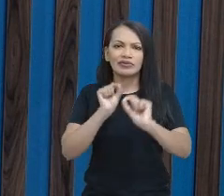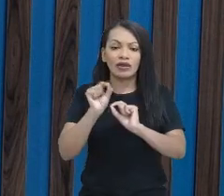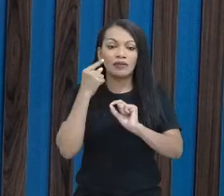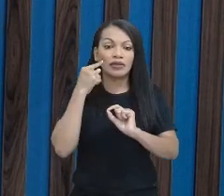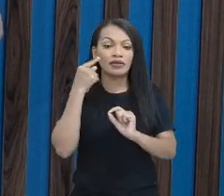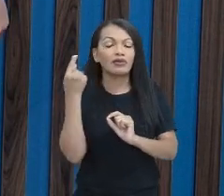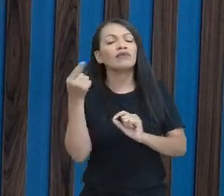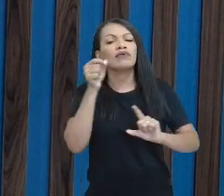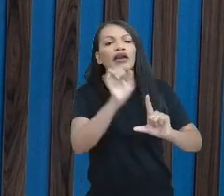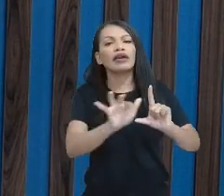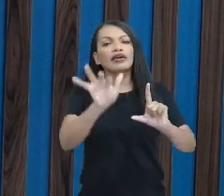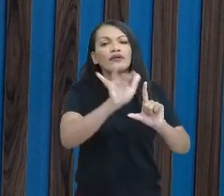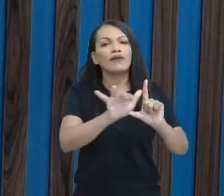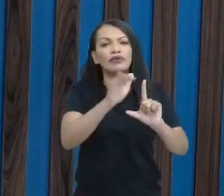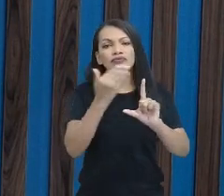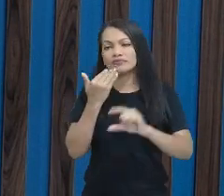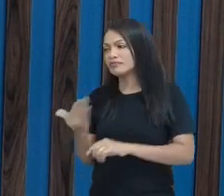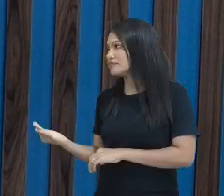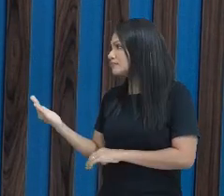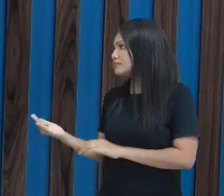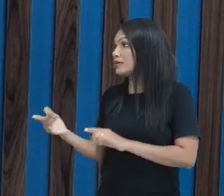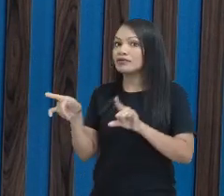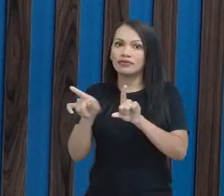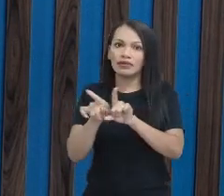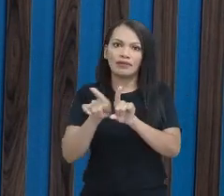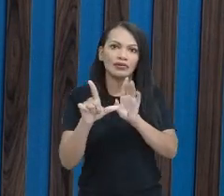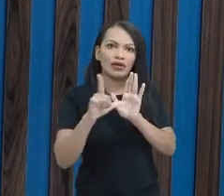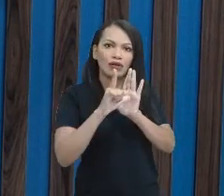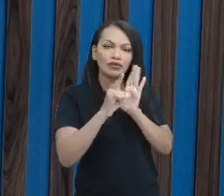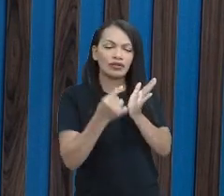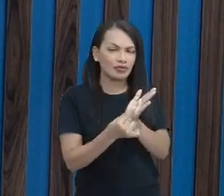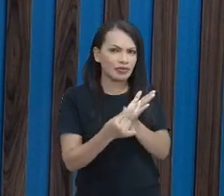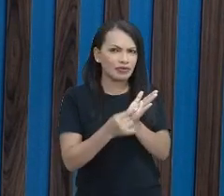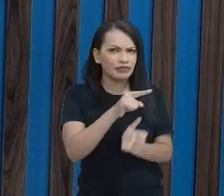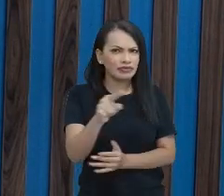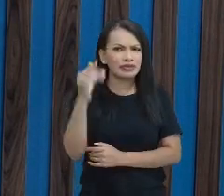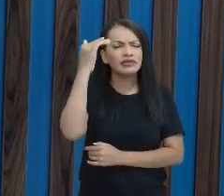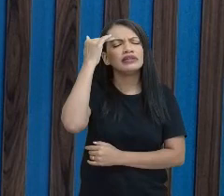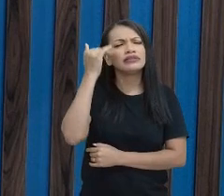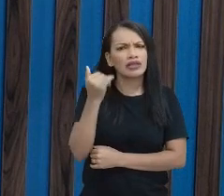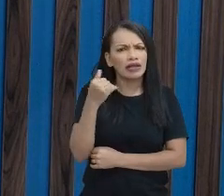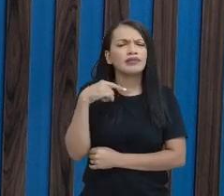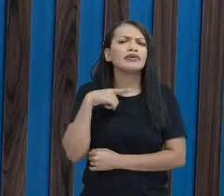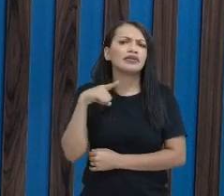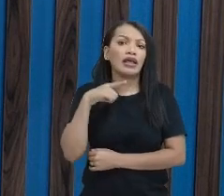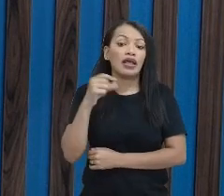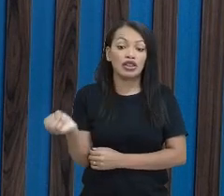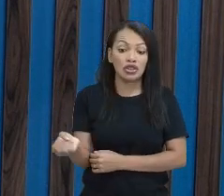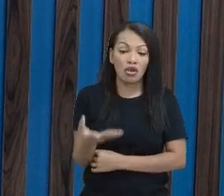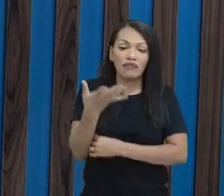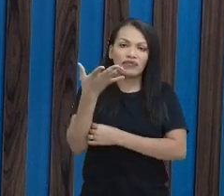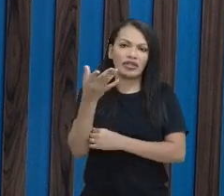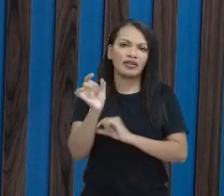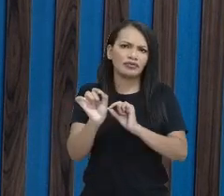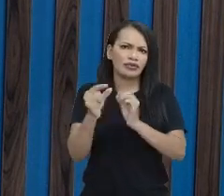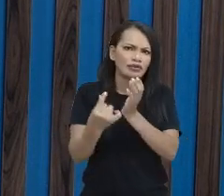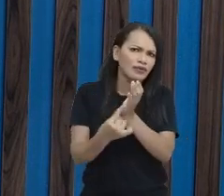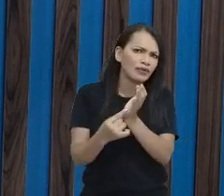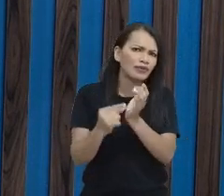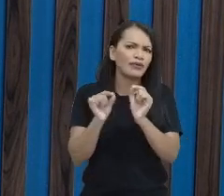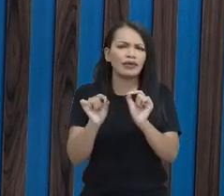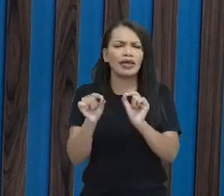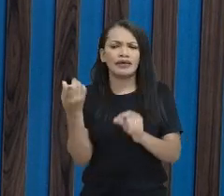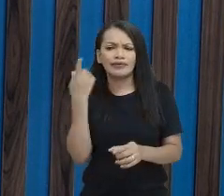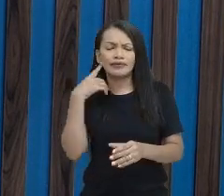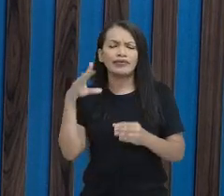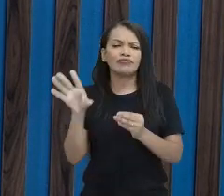QR Code na tela, quanto pelas lojas de aplicativo. Como vocês sabem, a grande novidade do nosso aplicativo foi justamente a